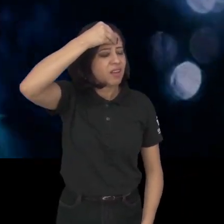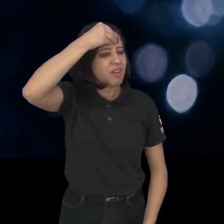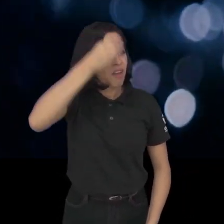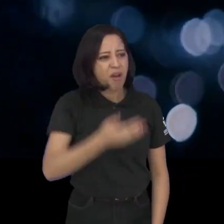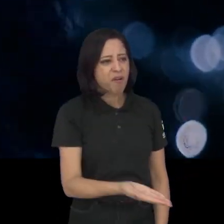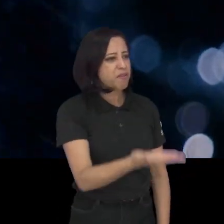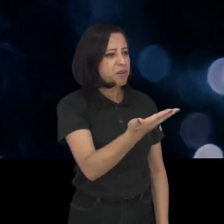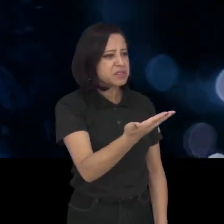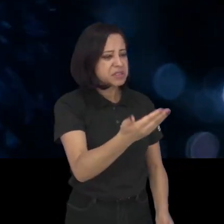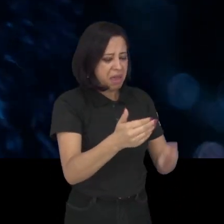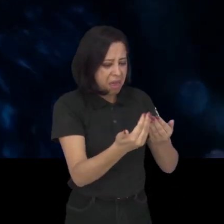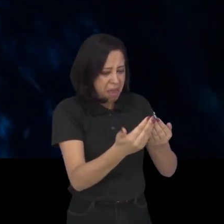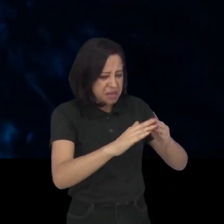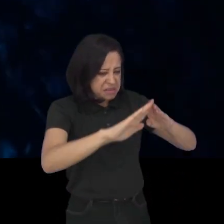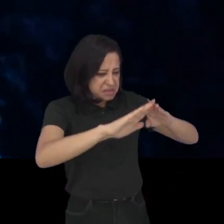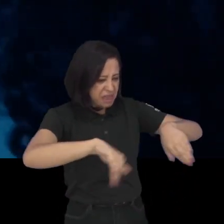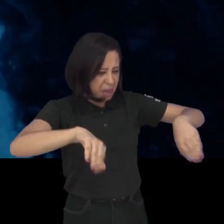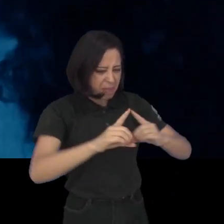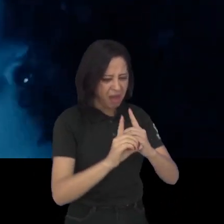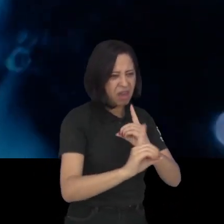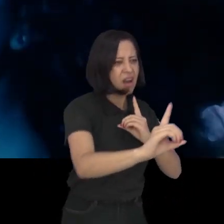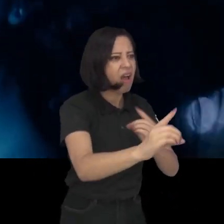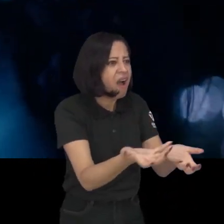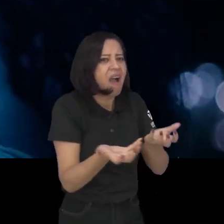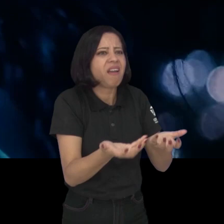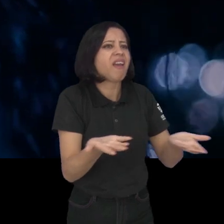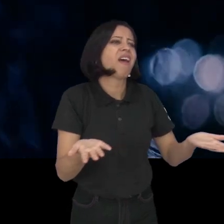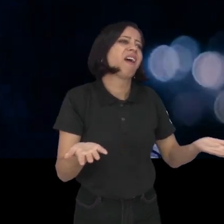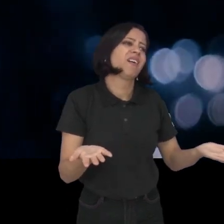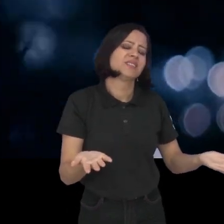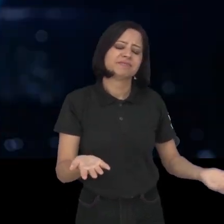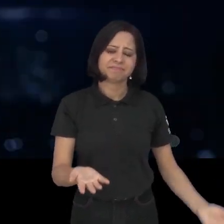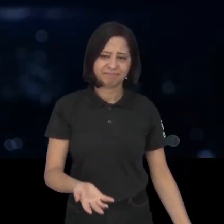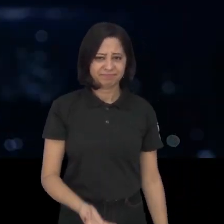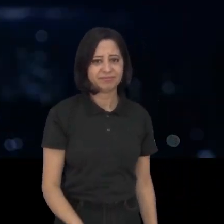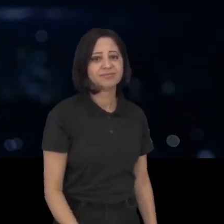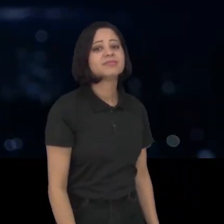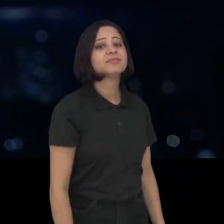mim, foi você que construiu um fim.